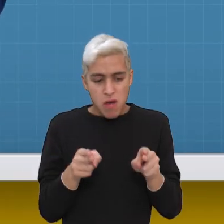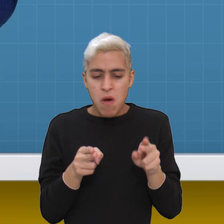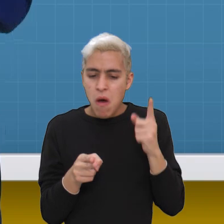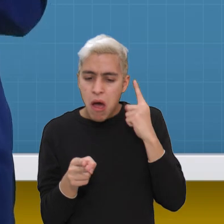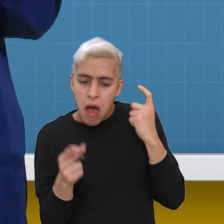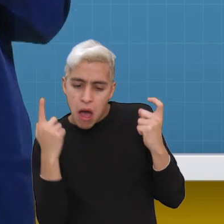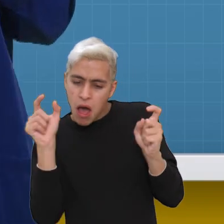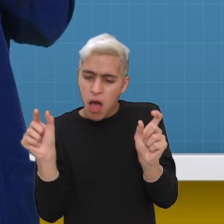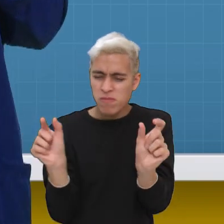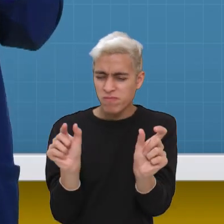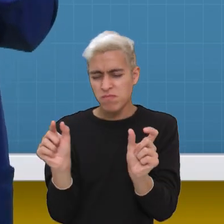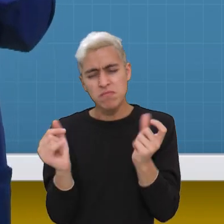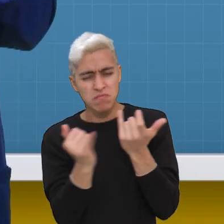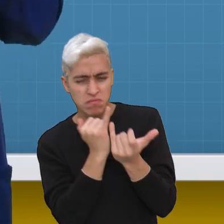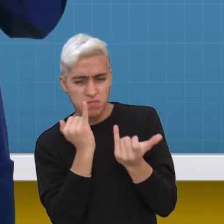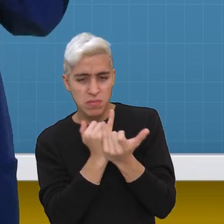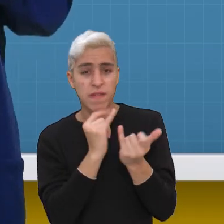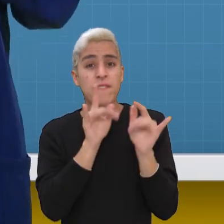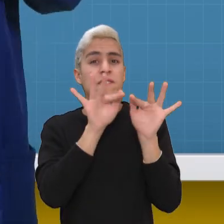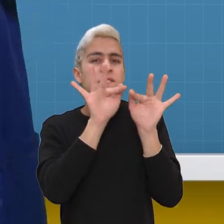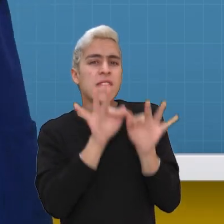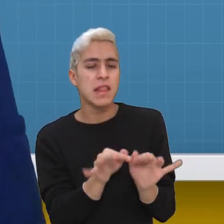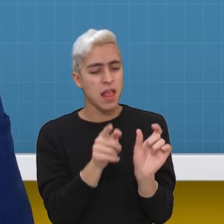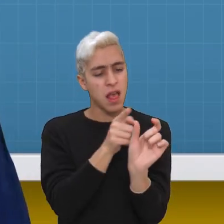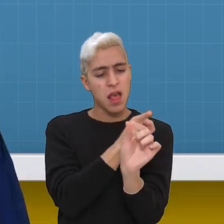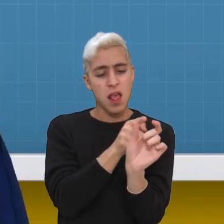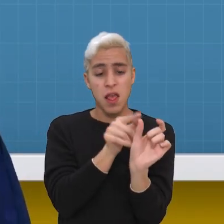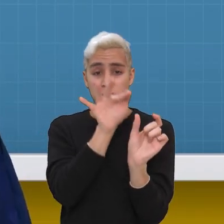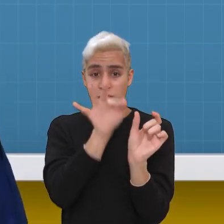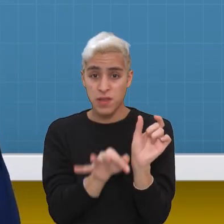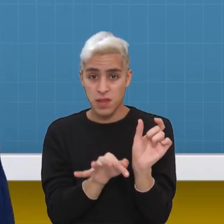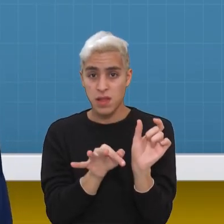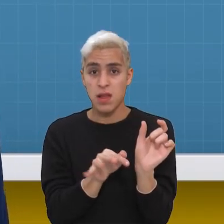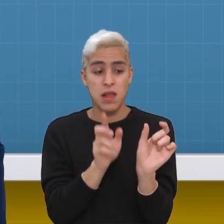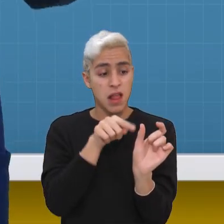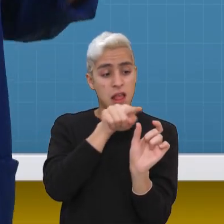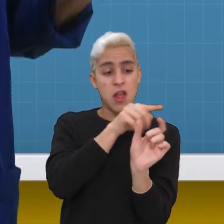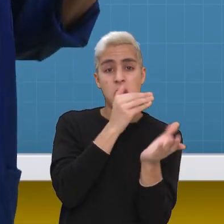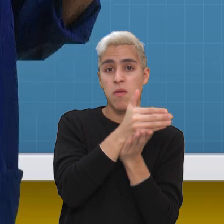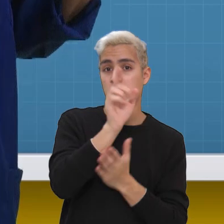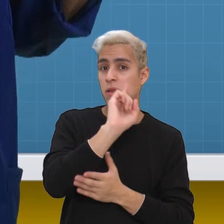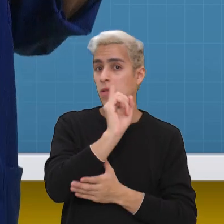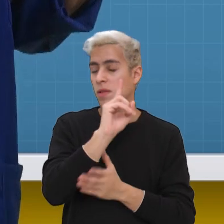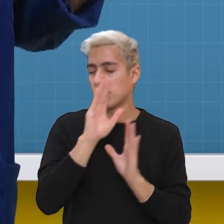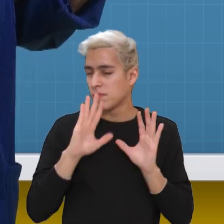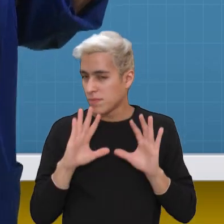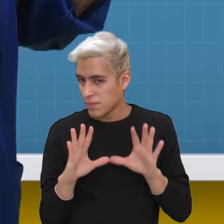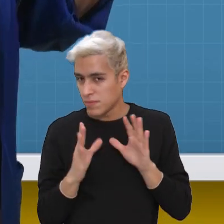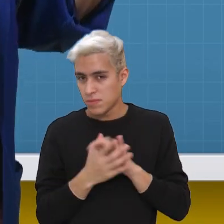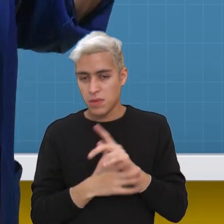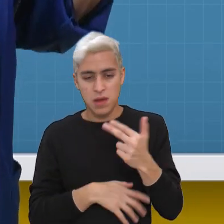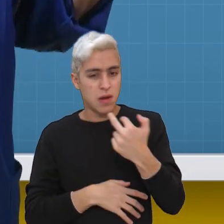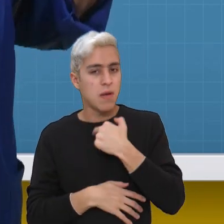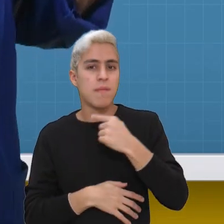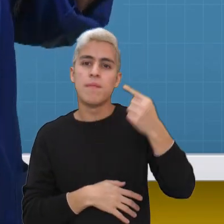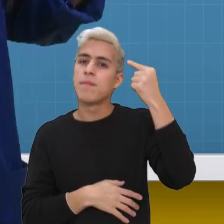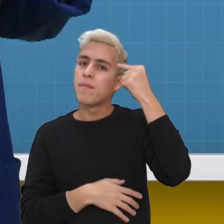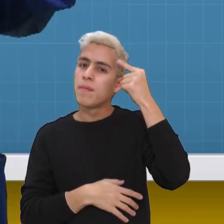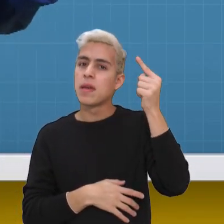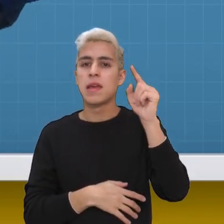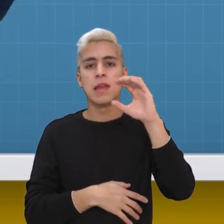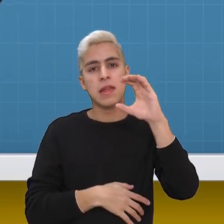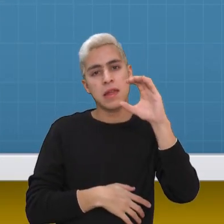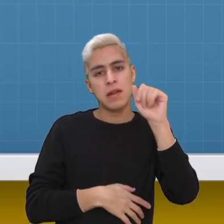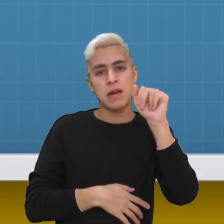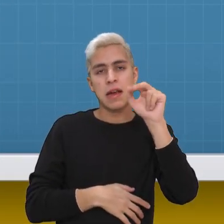similar. Na terminação, terminar não é começar. Então, eu não posso pensar